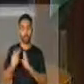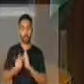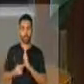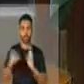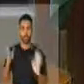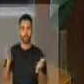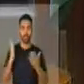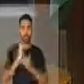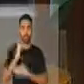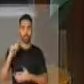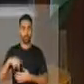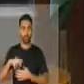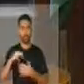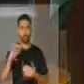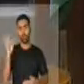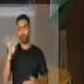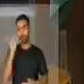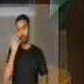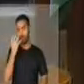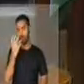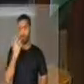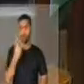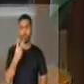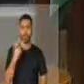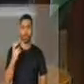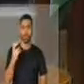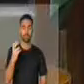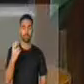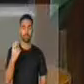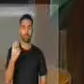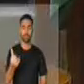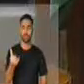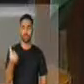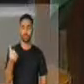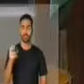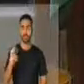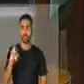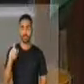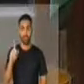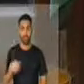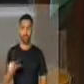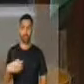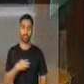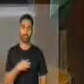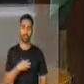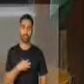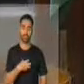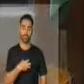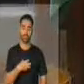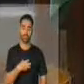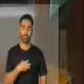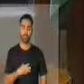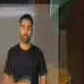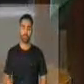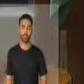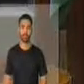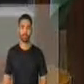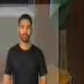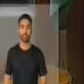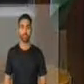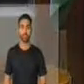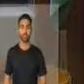aprovamos aqui em fevereiro de 2565. É o caminho deputado Caio, para que nós